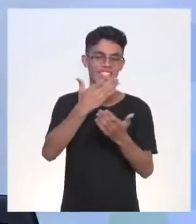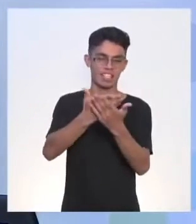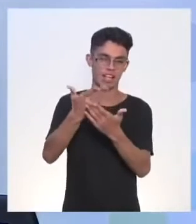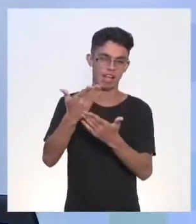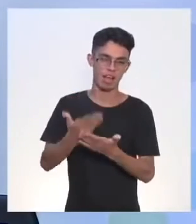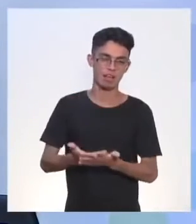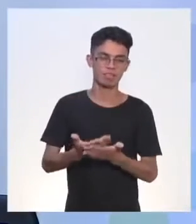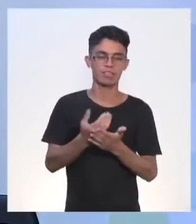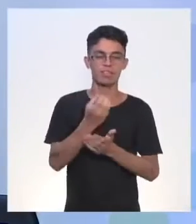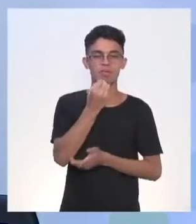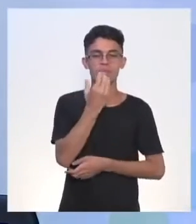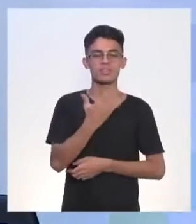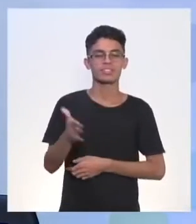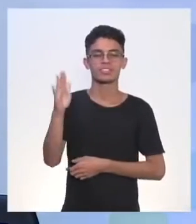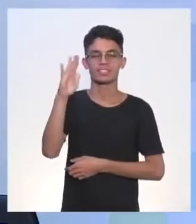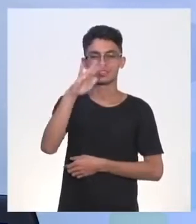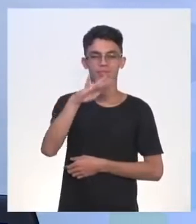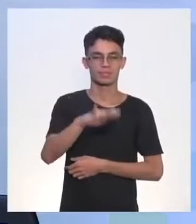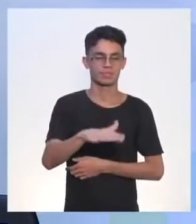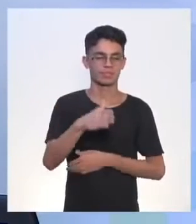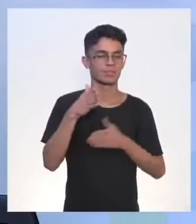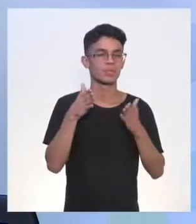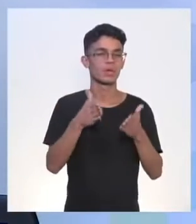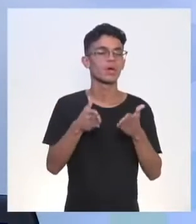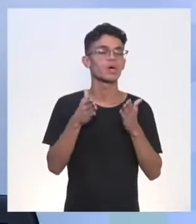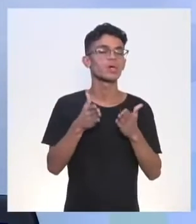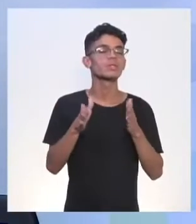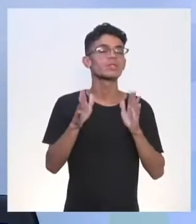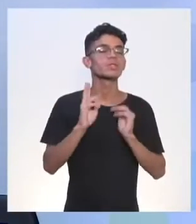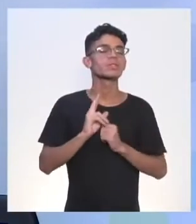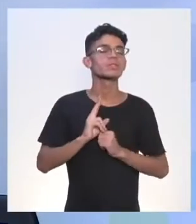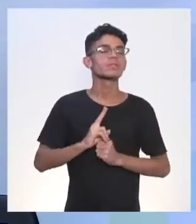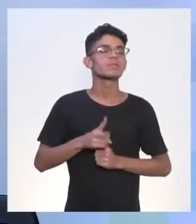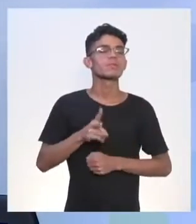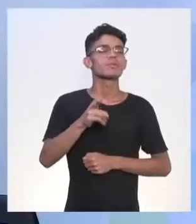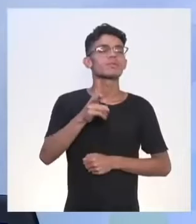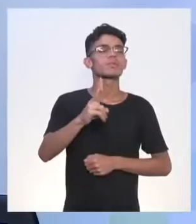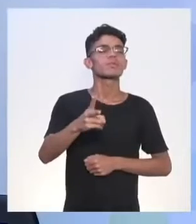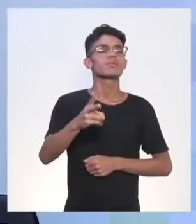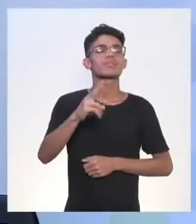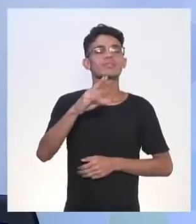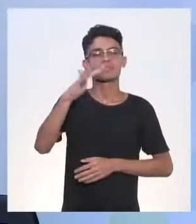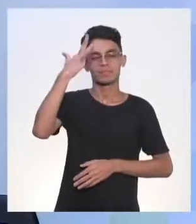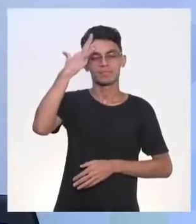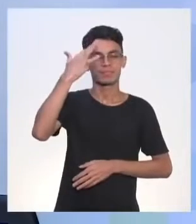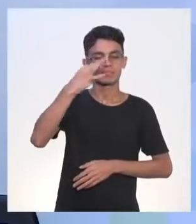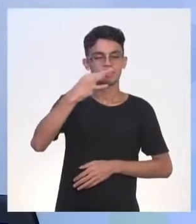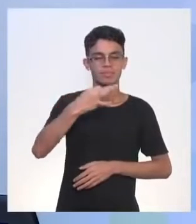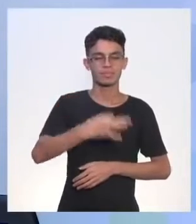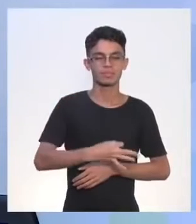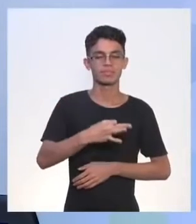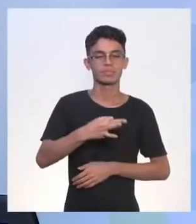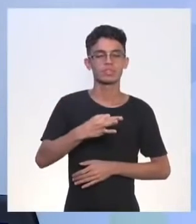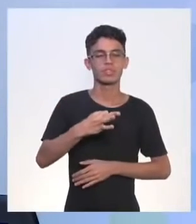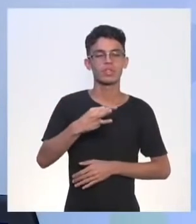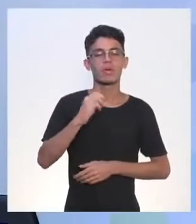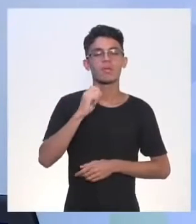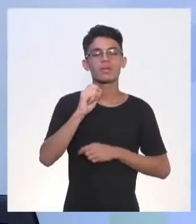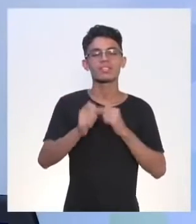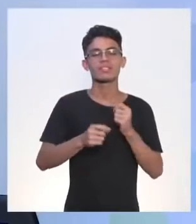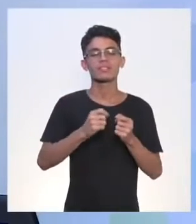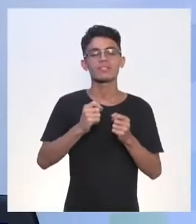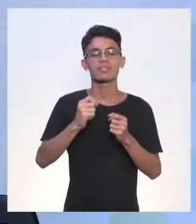uma boa tarde. Hoje nós vamos continuar compreendendo a emergência